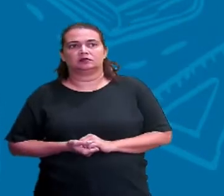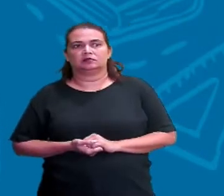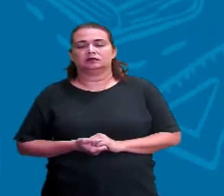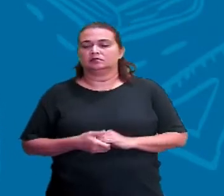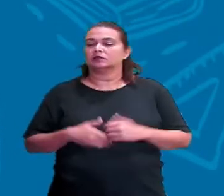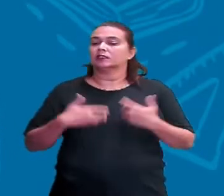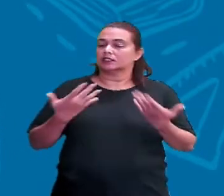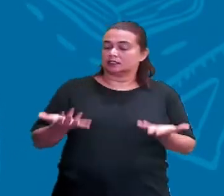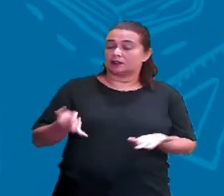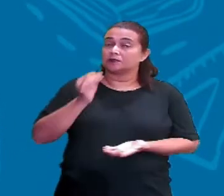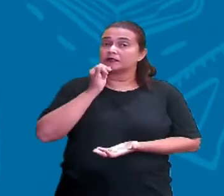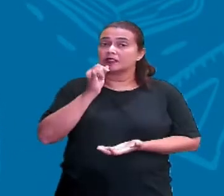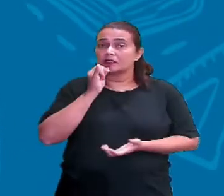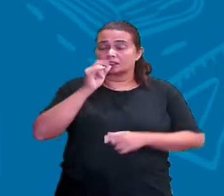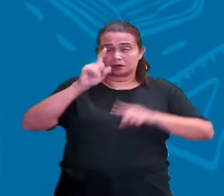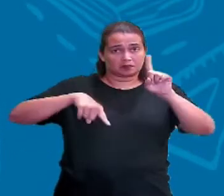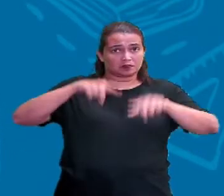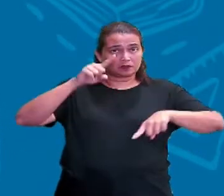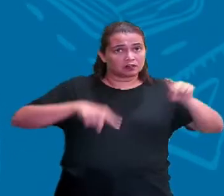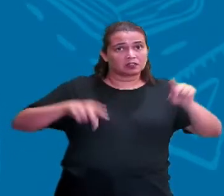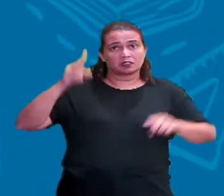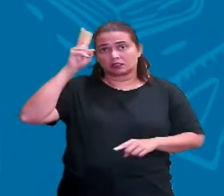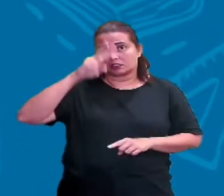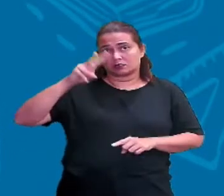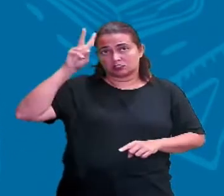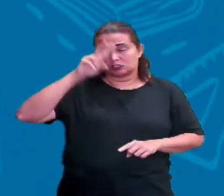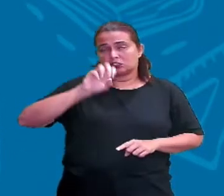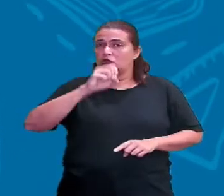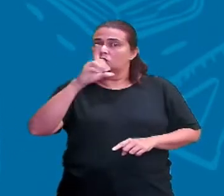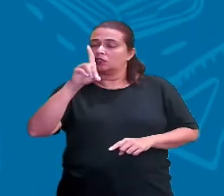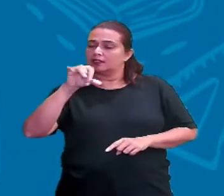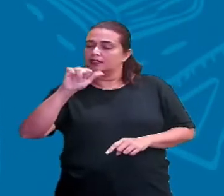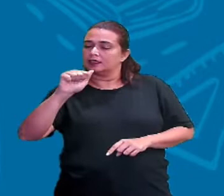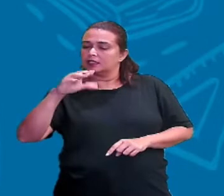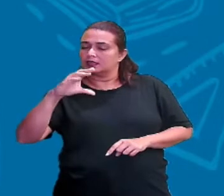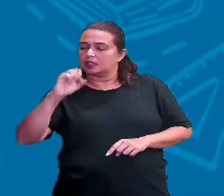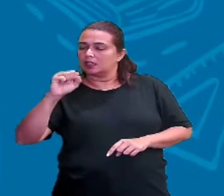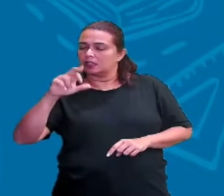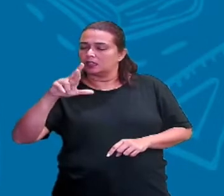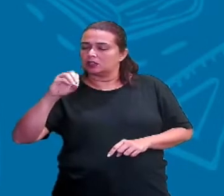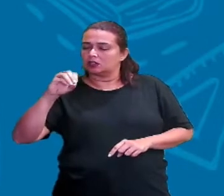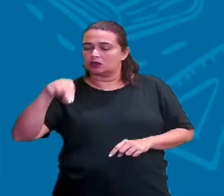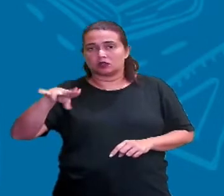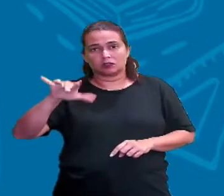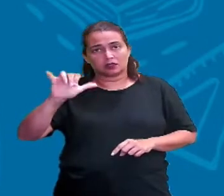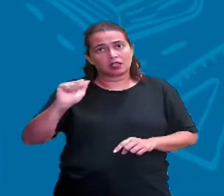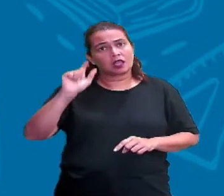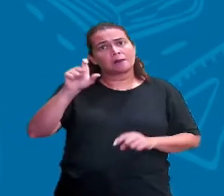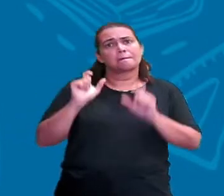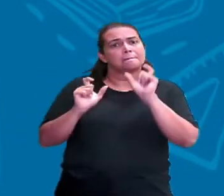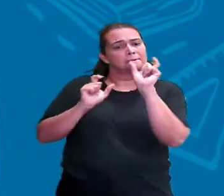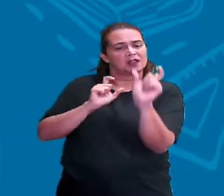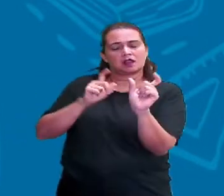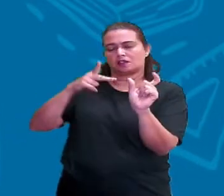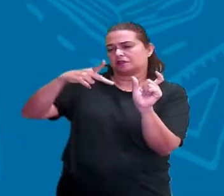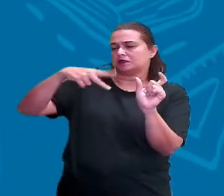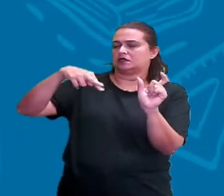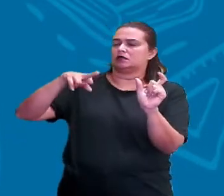Bom, um exemplo de variação histórica ou variação diacrônica é a palavra farmácia, né? Que é uma